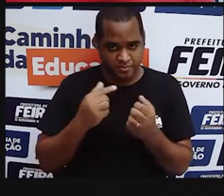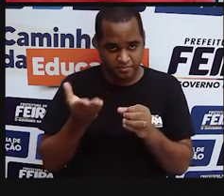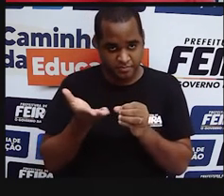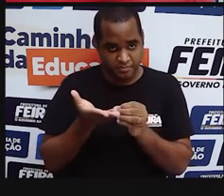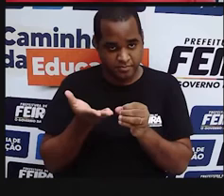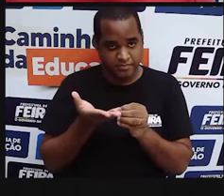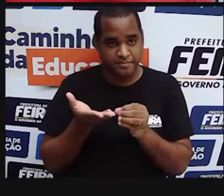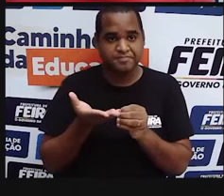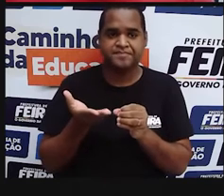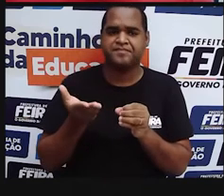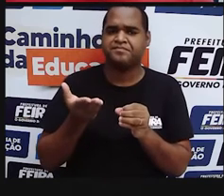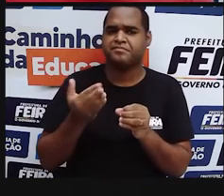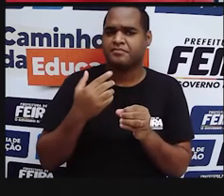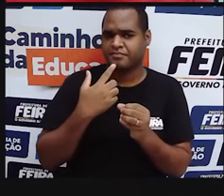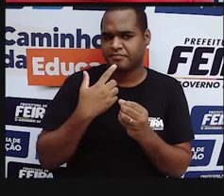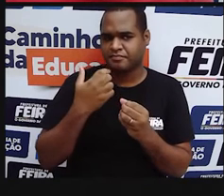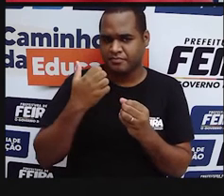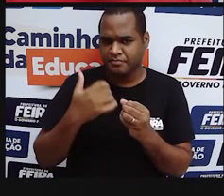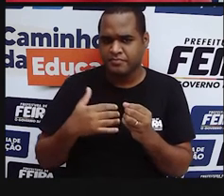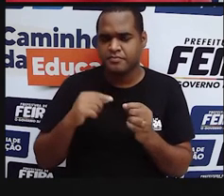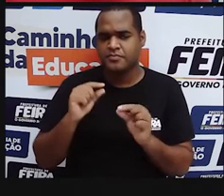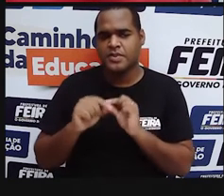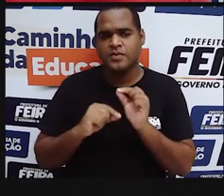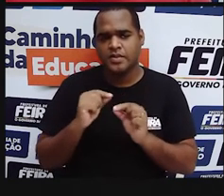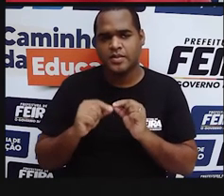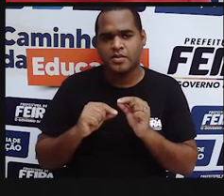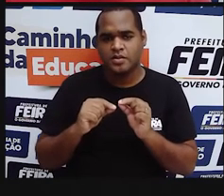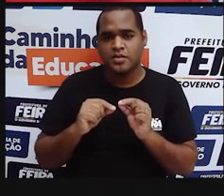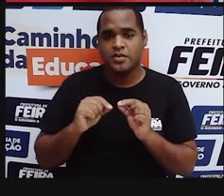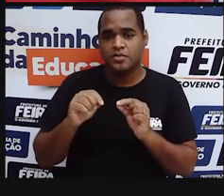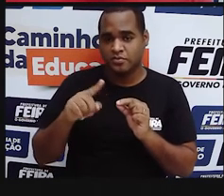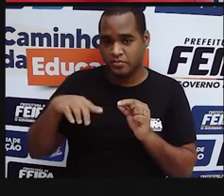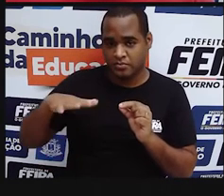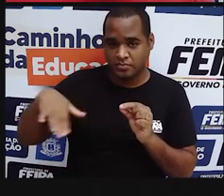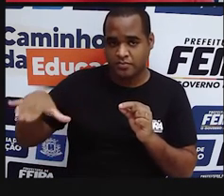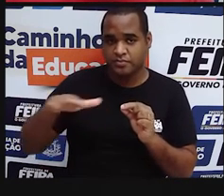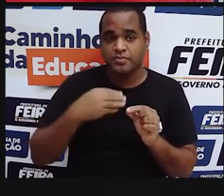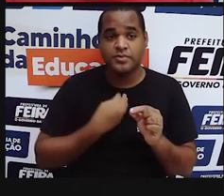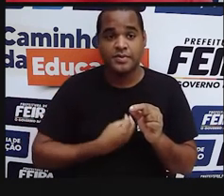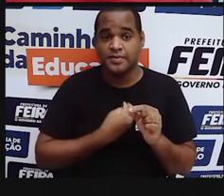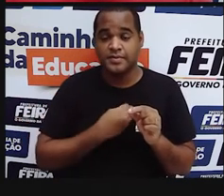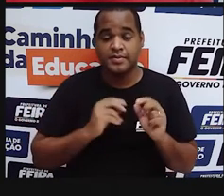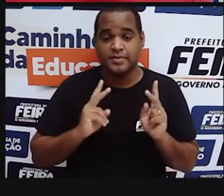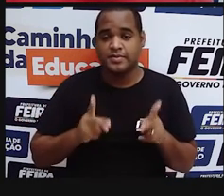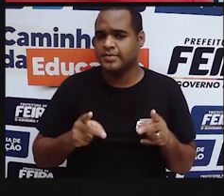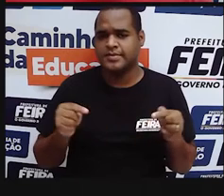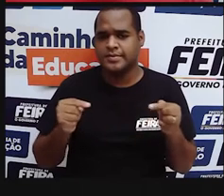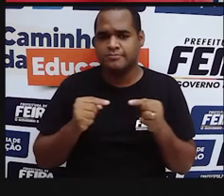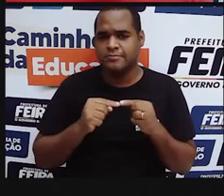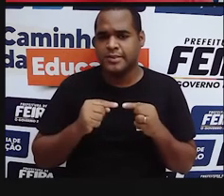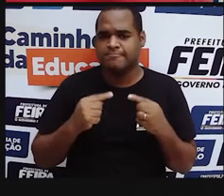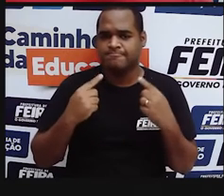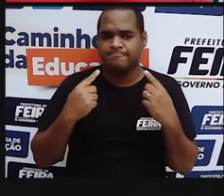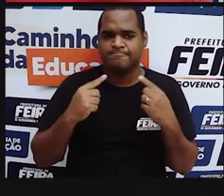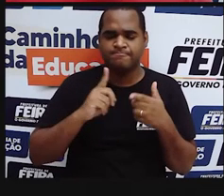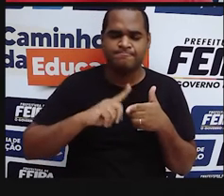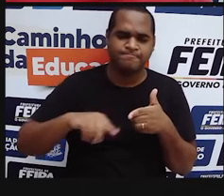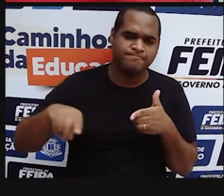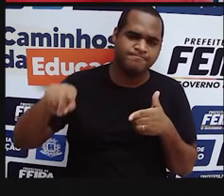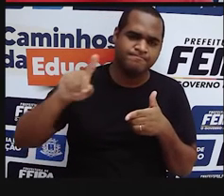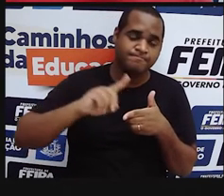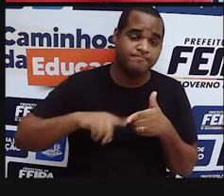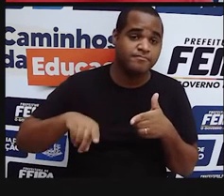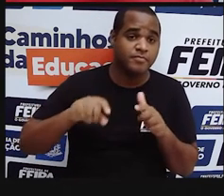experimenta o enriquecimento que a expansão comercial traz, e essa classe média vivia sempre